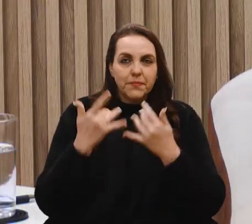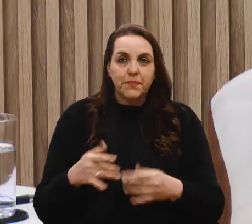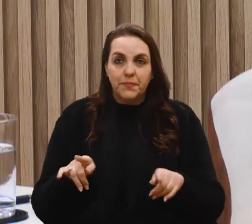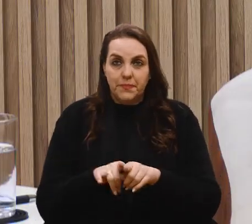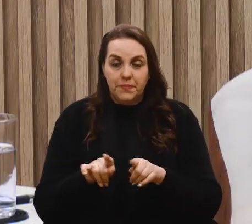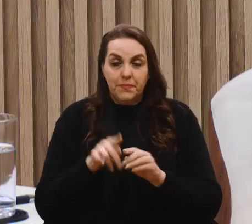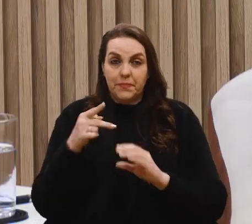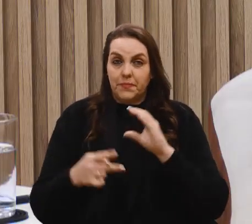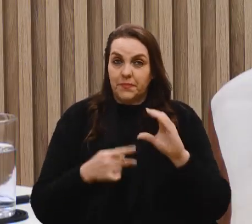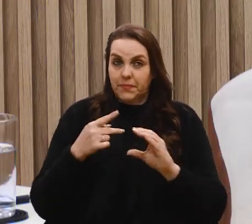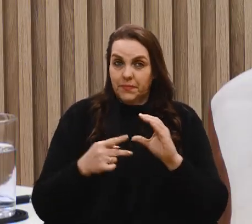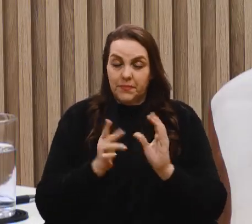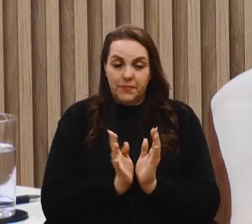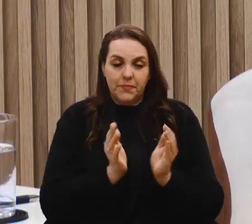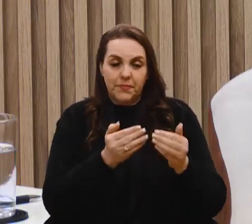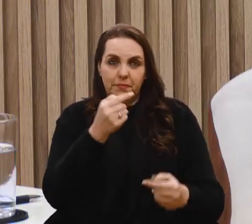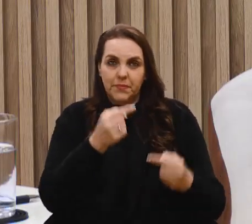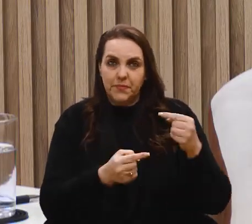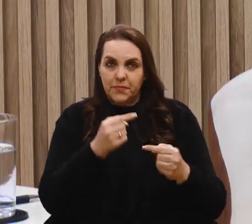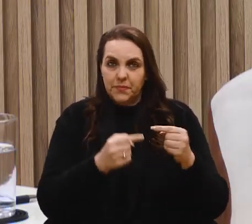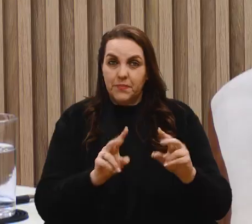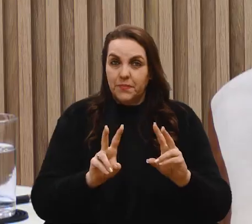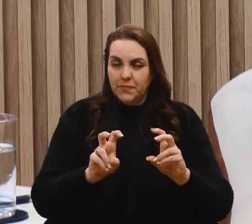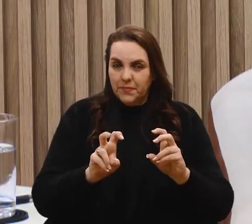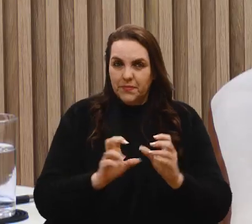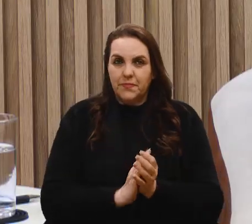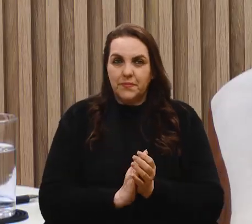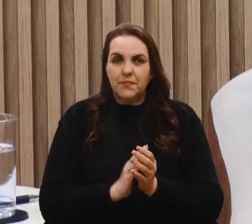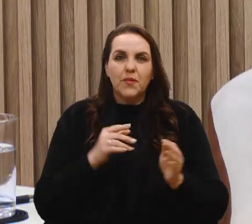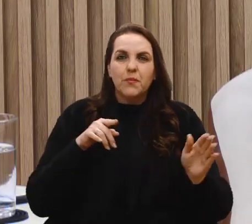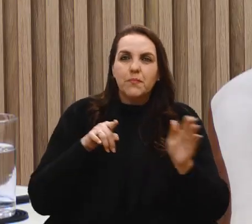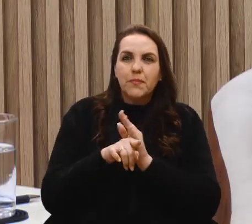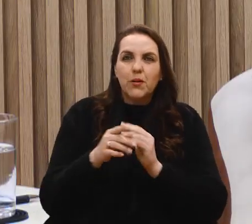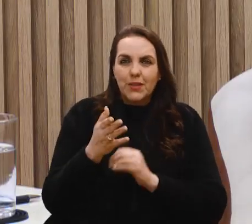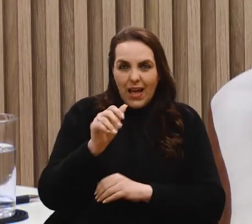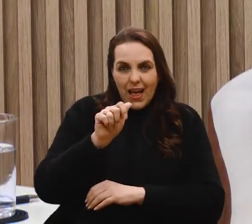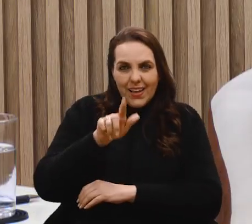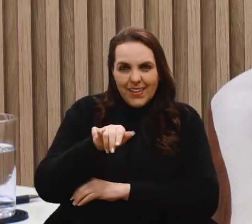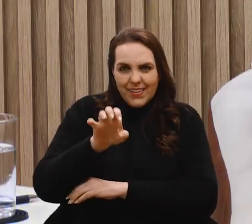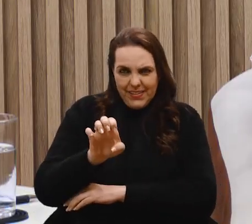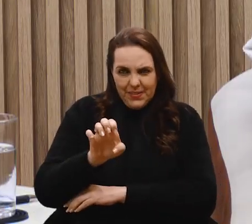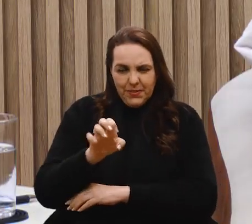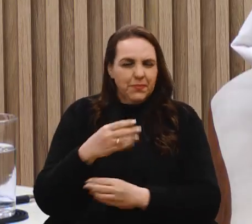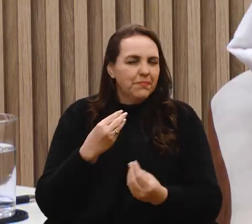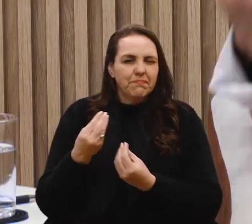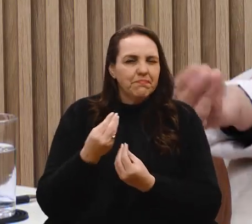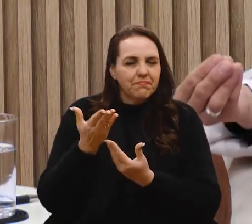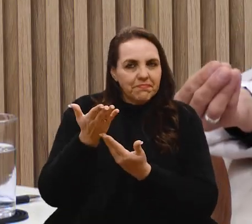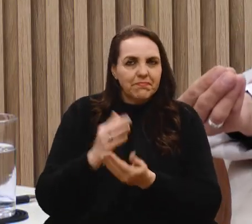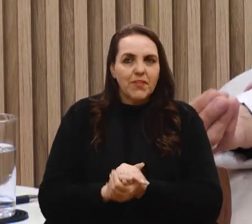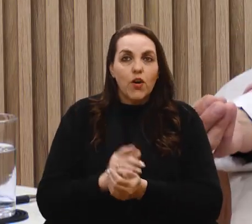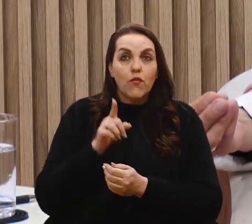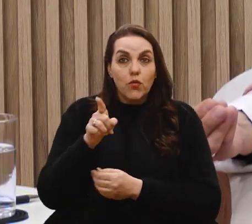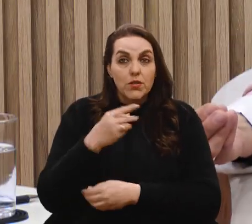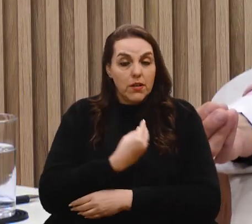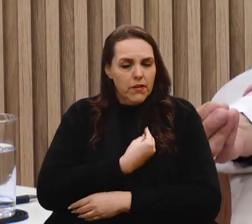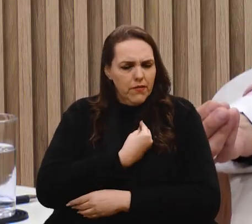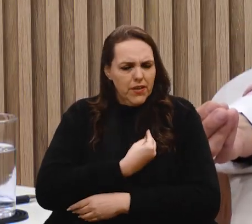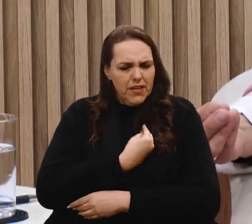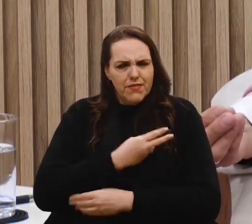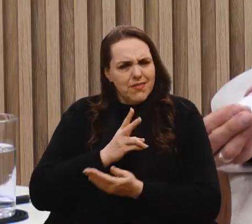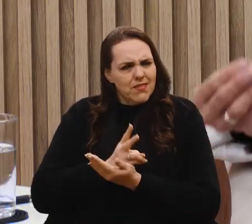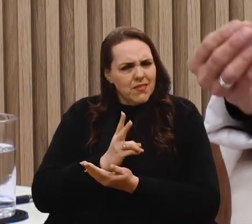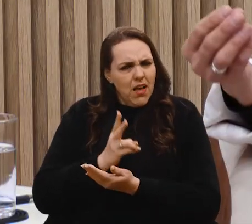Câmara tem uma frente nesse tema, mas eu quero já perguntar para a Aline. Aline, você vive